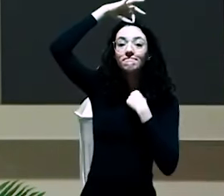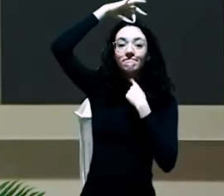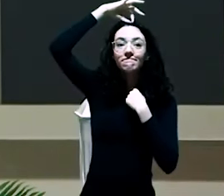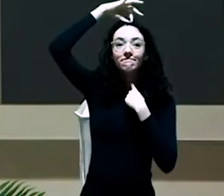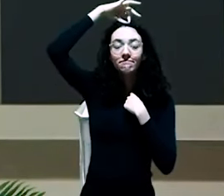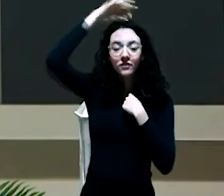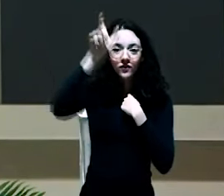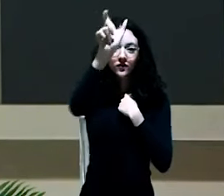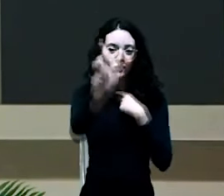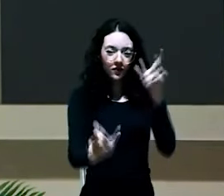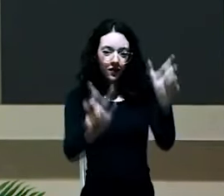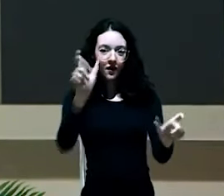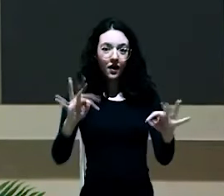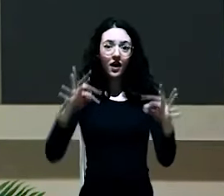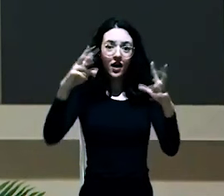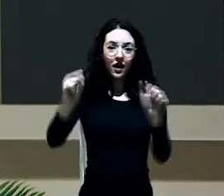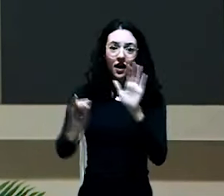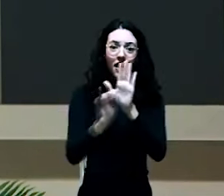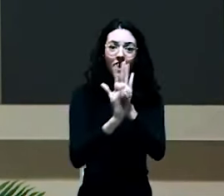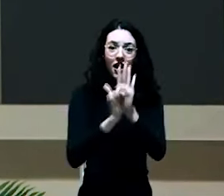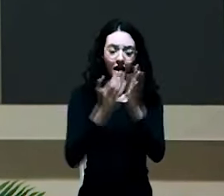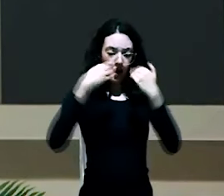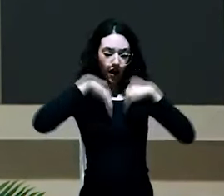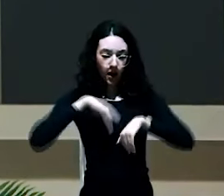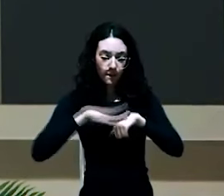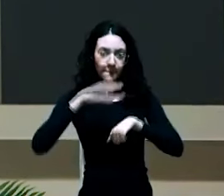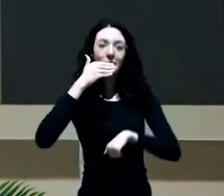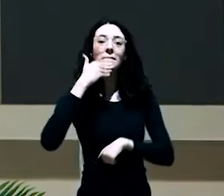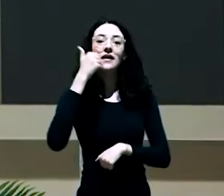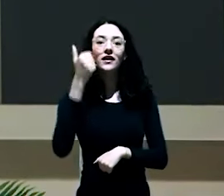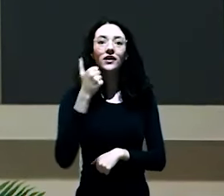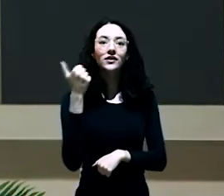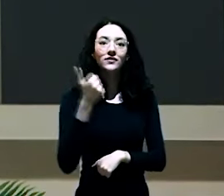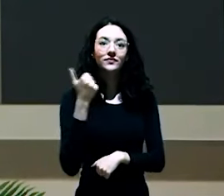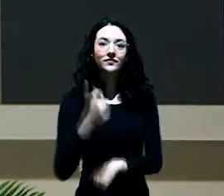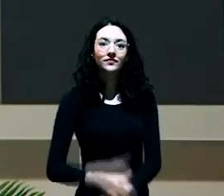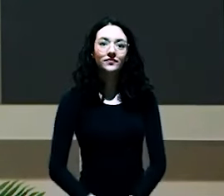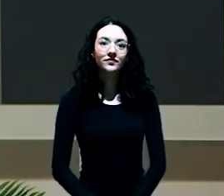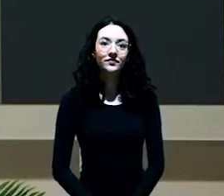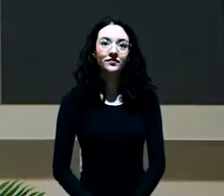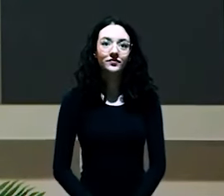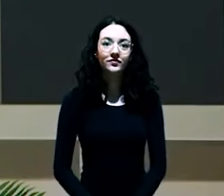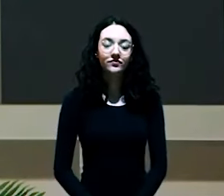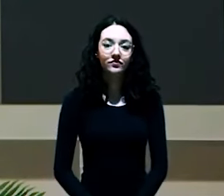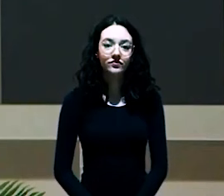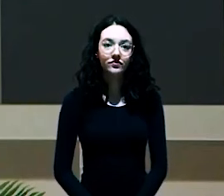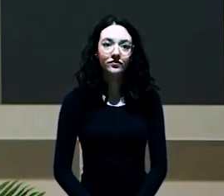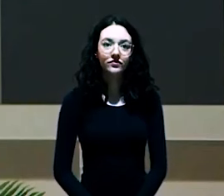quer identificar-se contigo. Se há um problema no teu lar, ele quer identificar-se